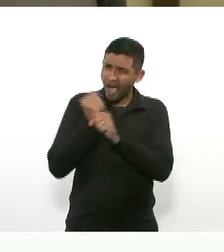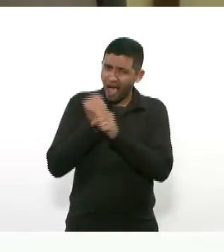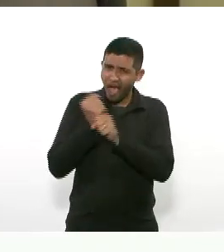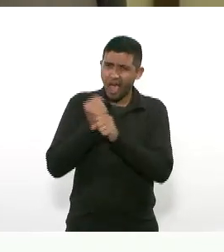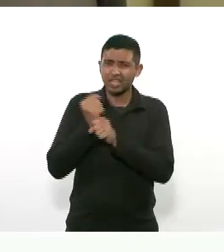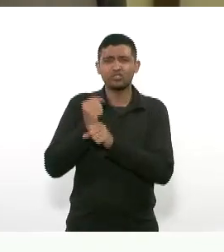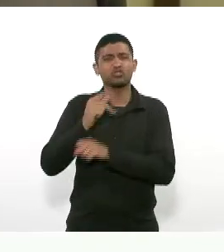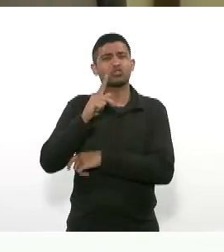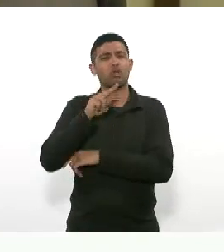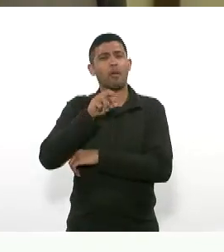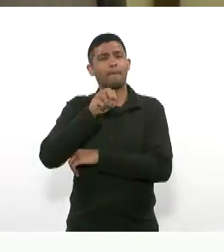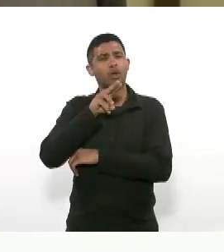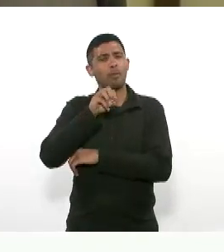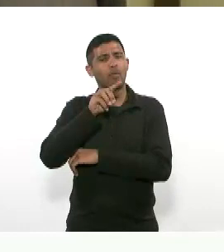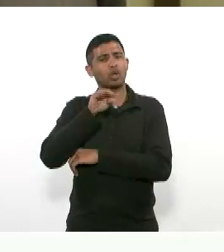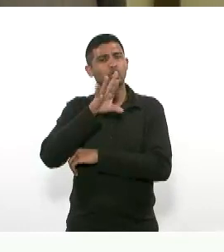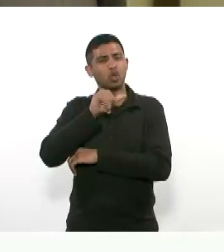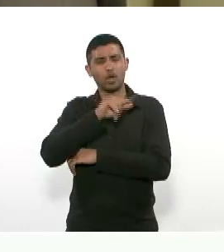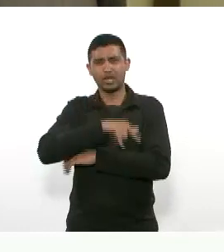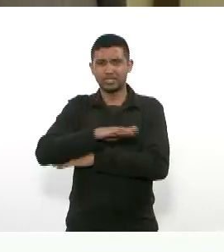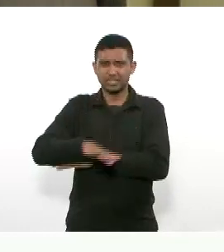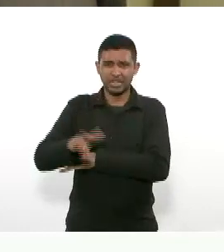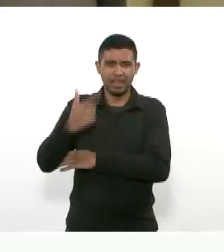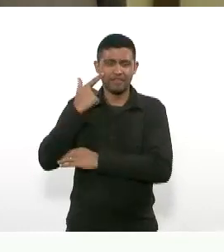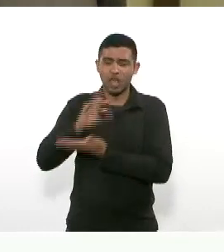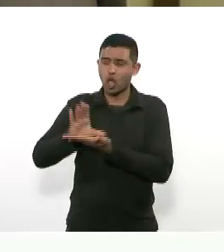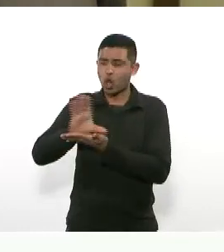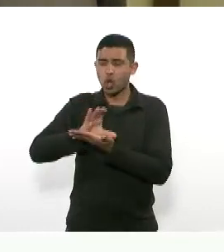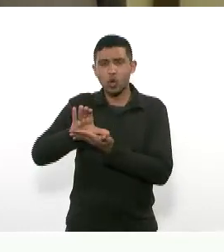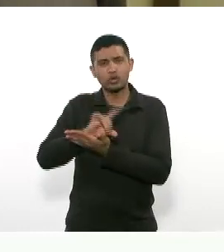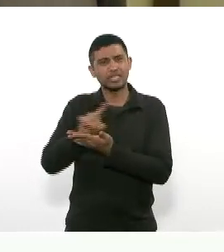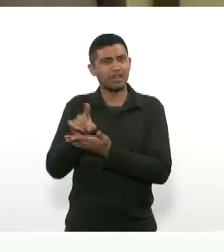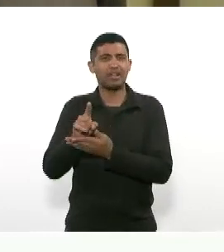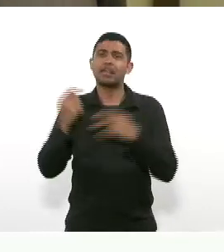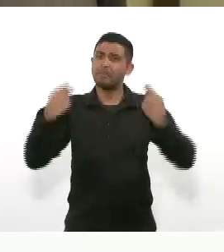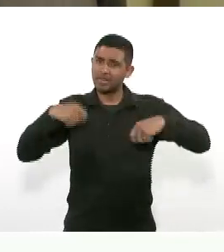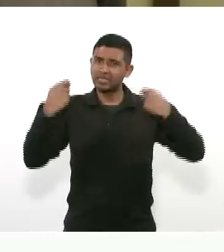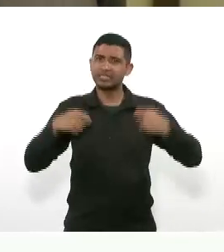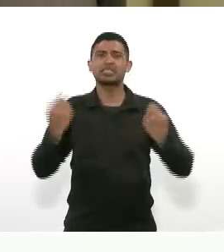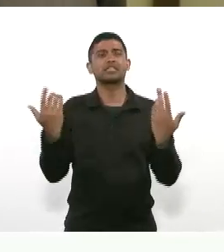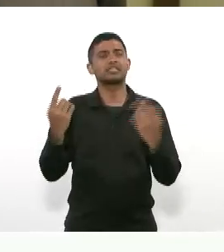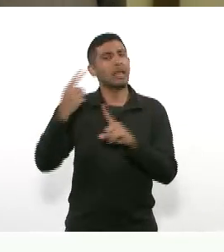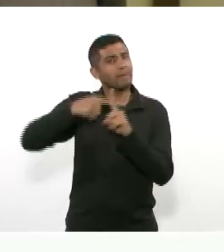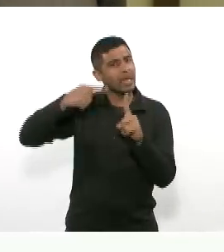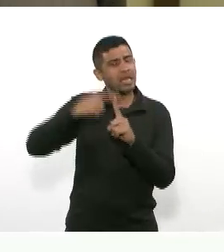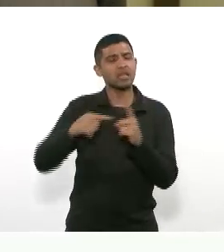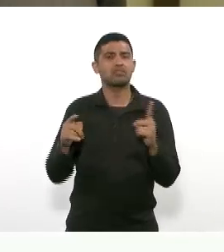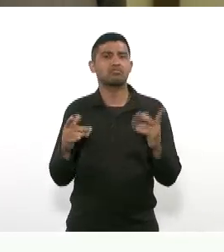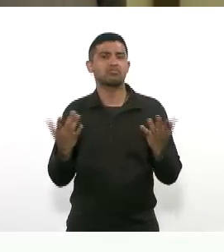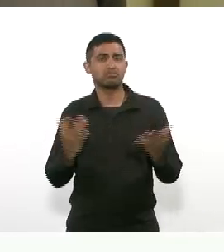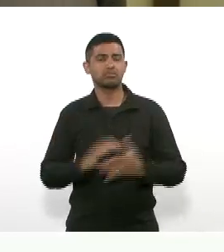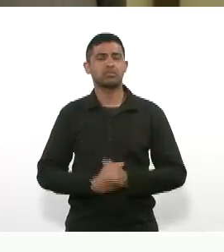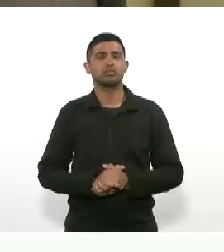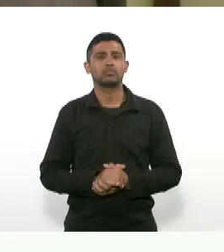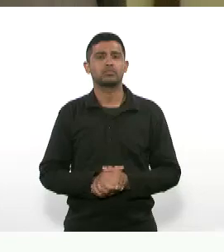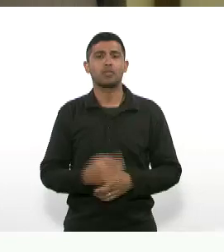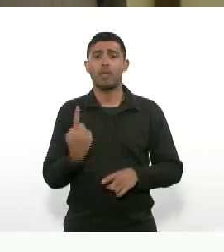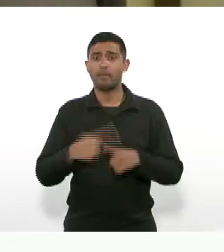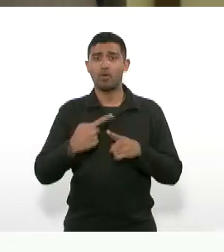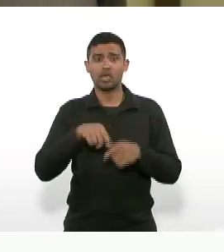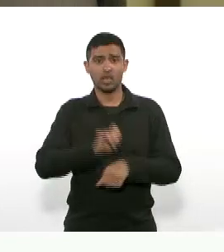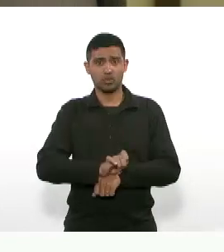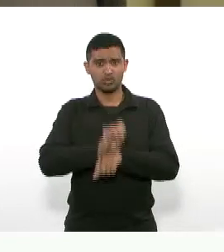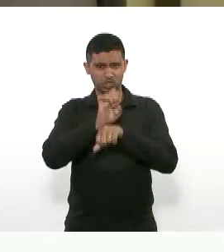Os conselhos de políticas públicas, eles sempre precisam ser paritários, meio a meio. Porque o Estado